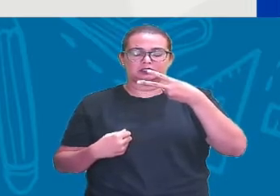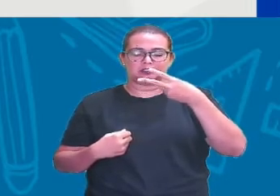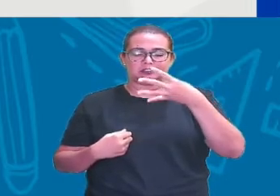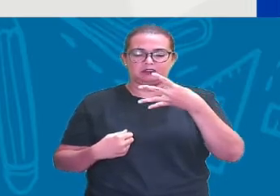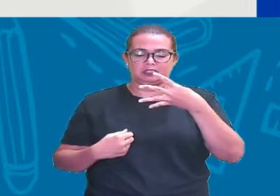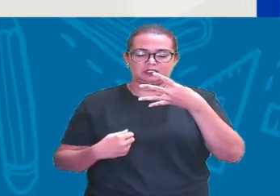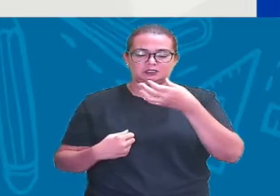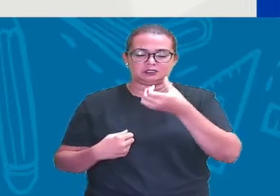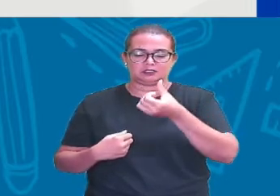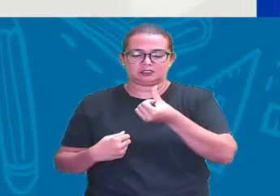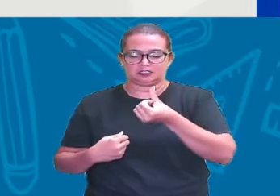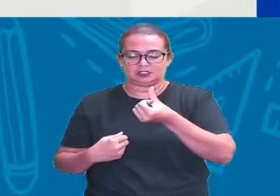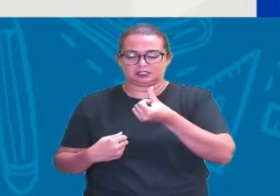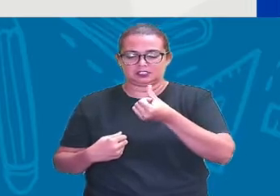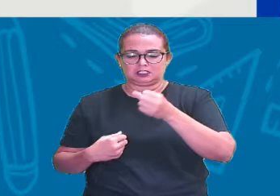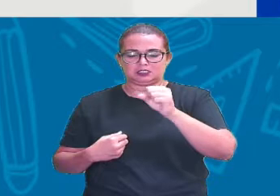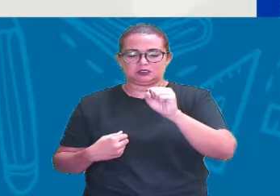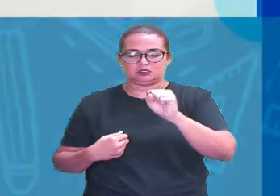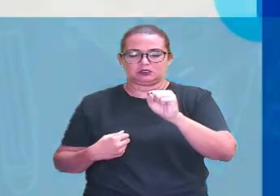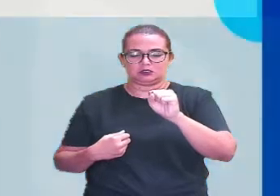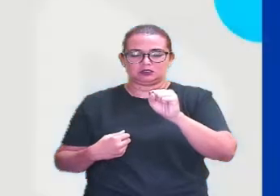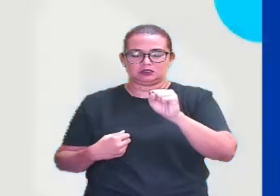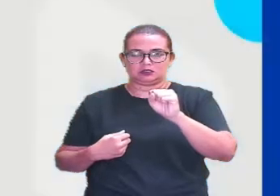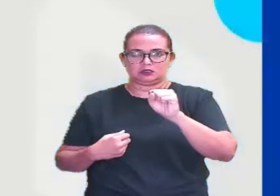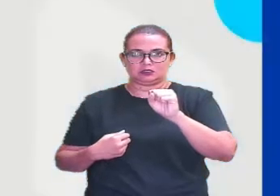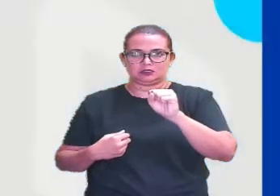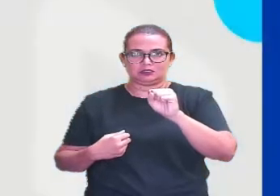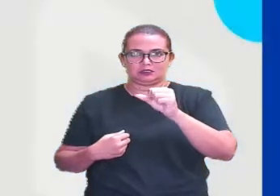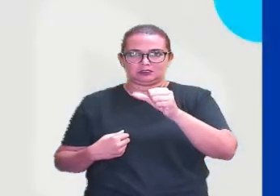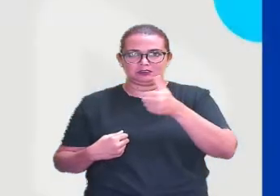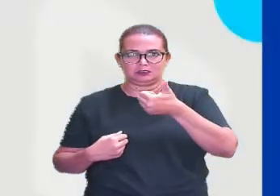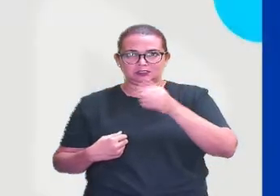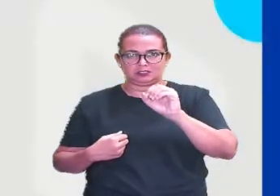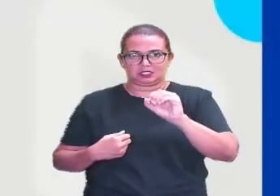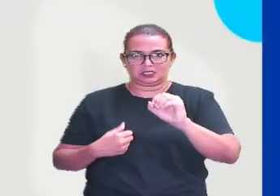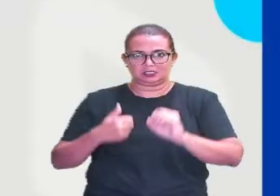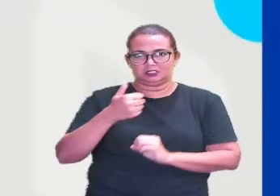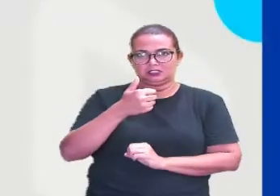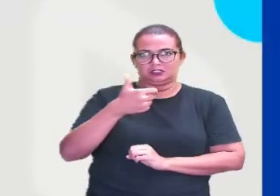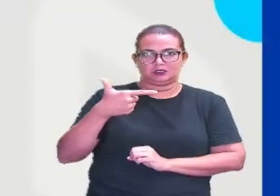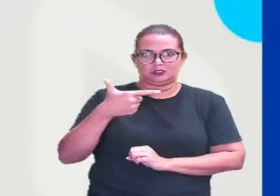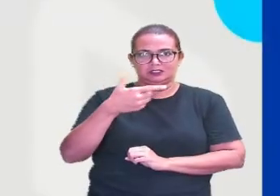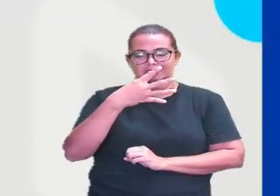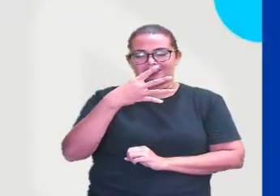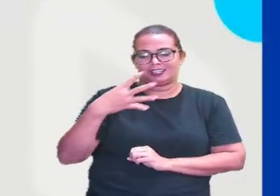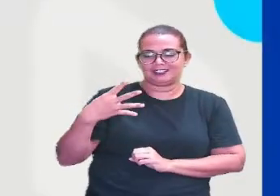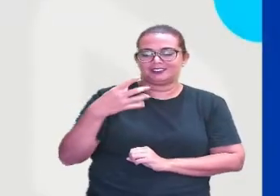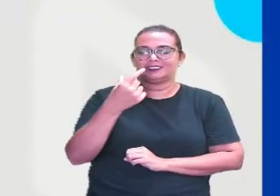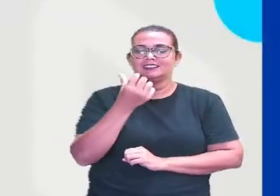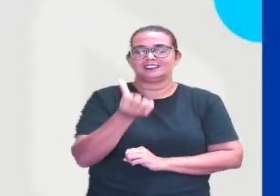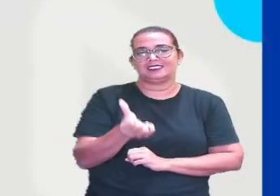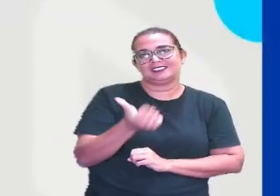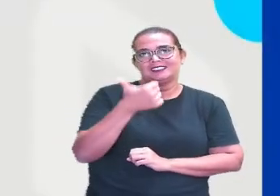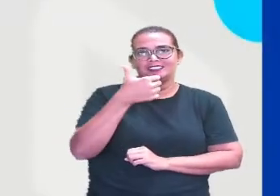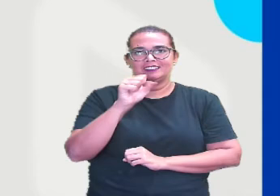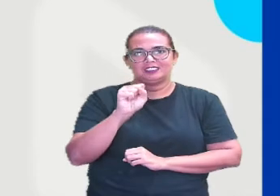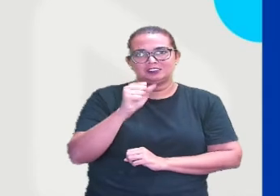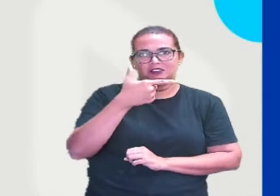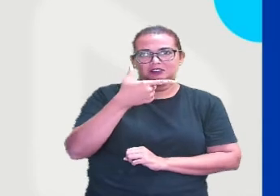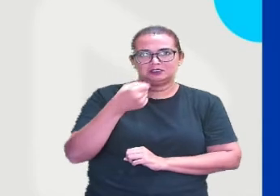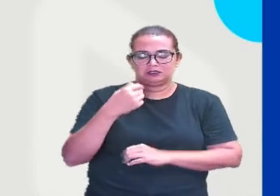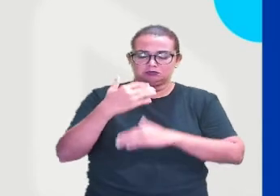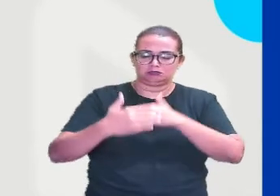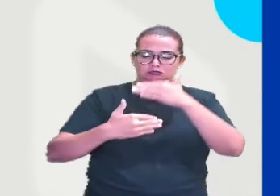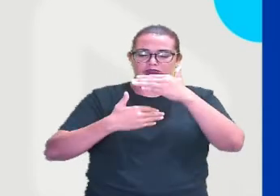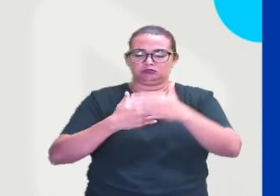8, 10, 12, 14, 16, 18, 20, tá certo? E assim